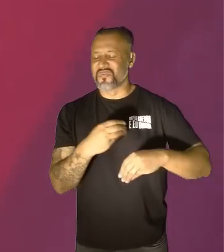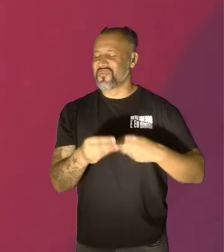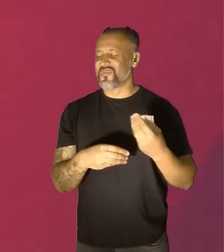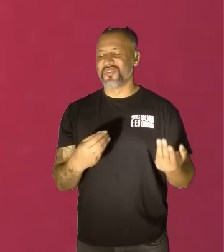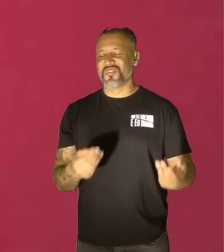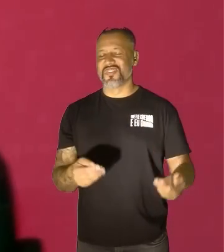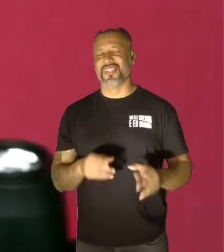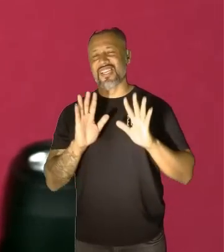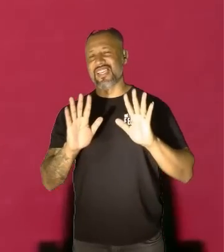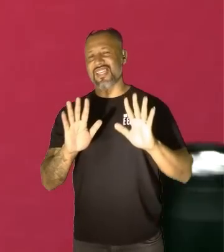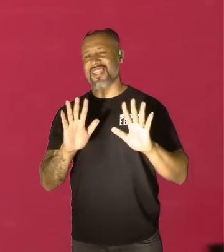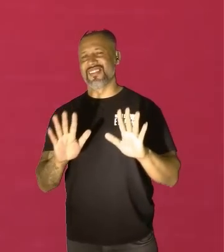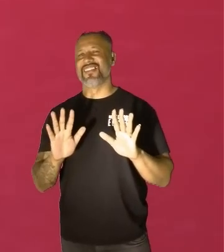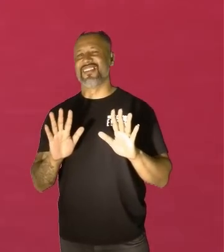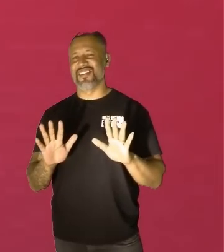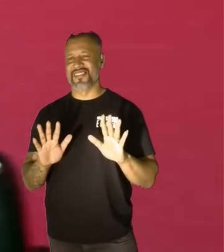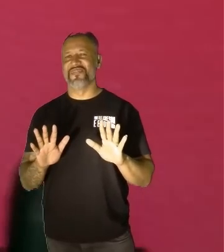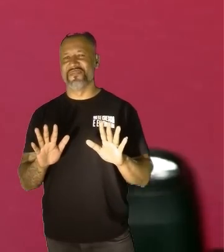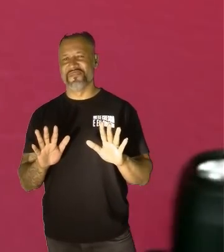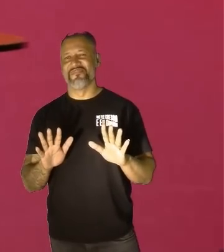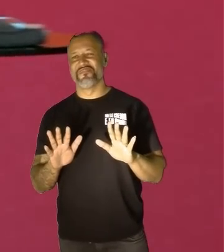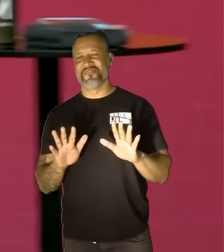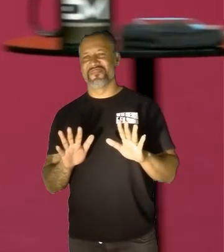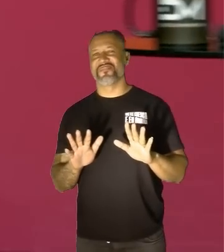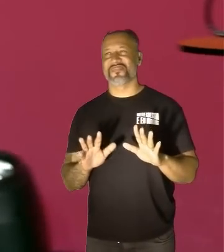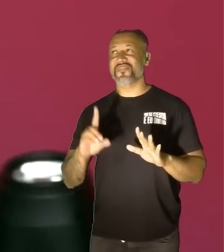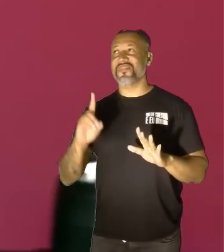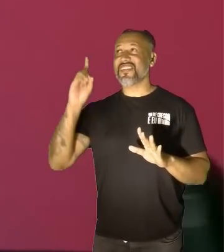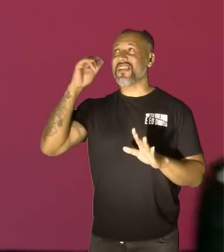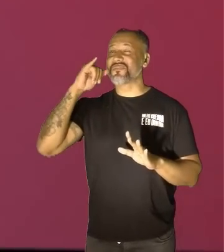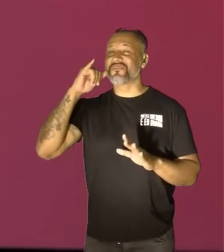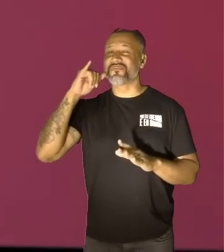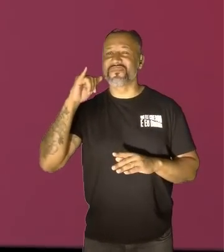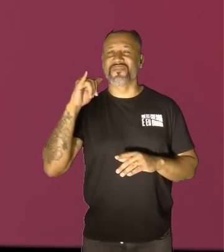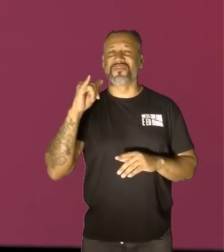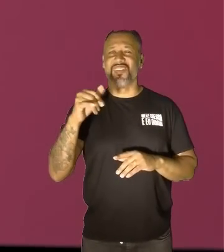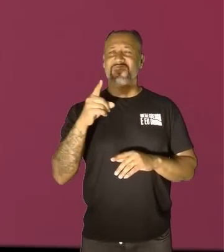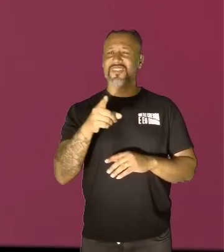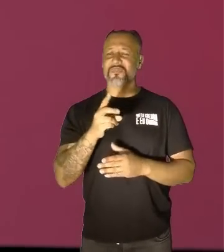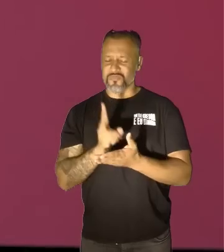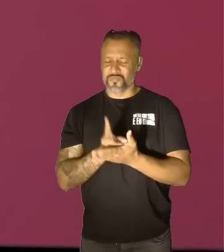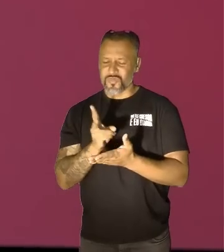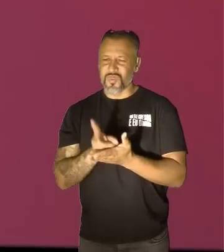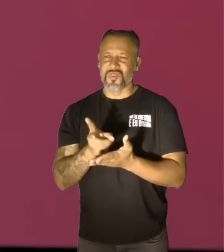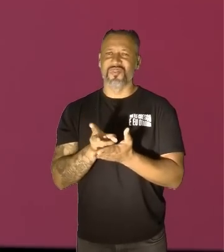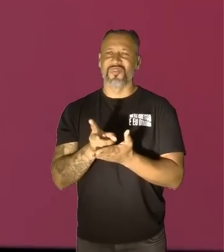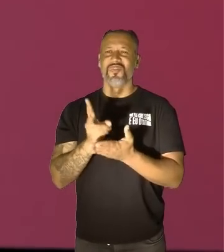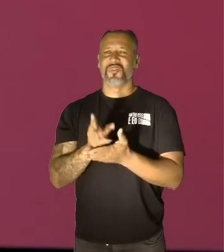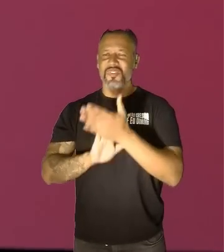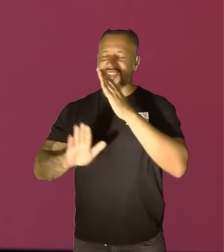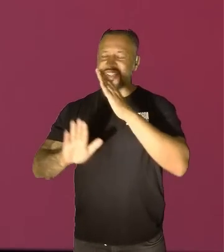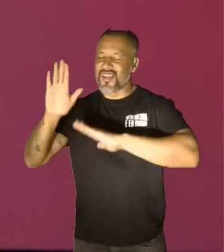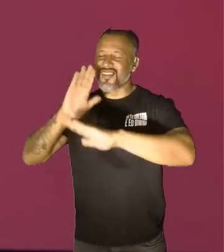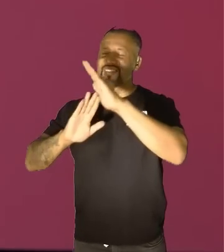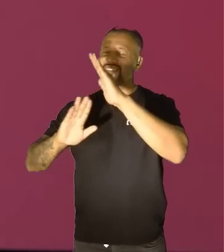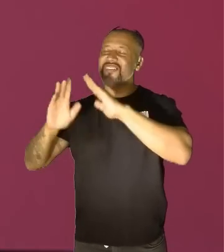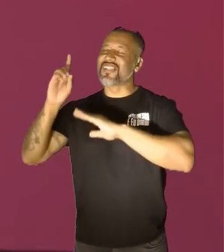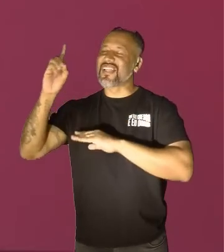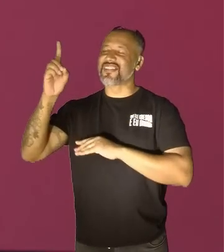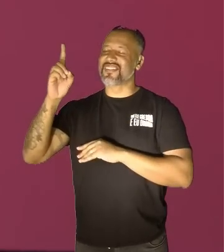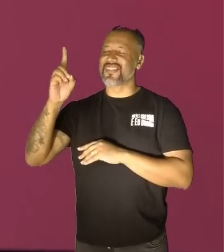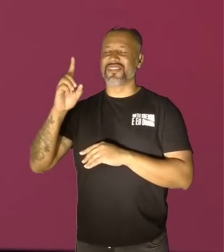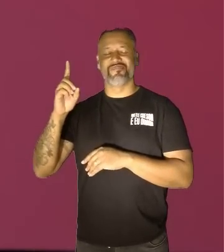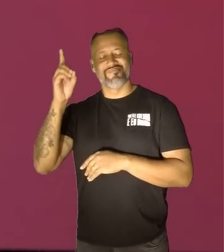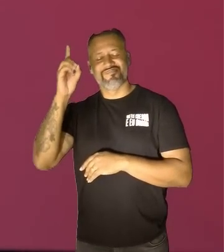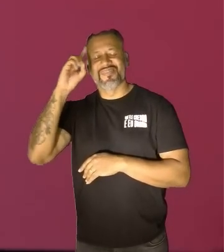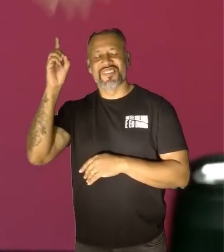critica, aqueles que não gostam de crente estão me perseguindo, e Deus está falando, continue abrindo a porta do templo todos os dias, continue se